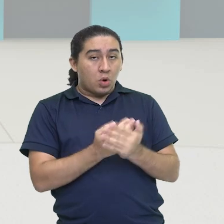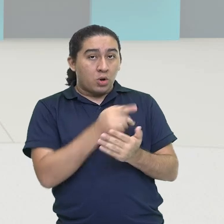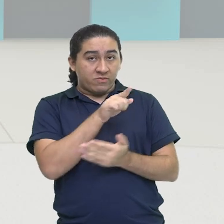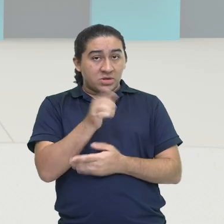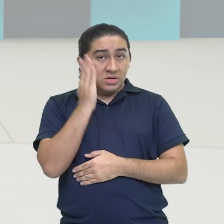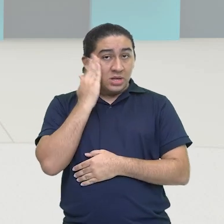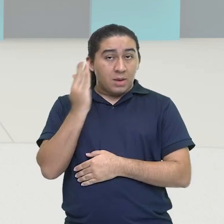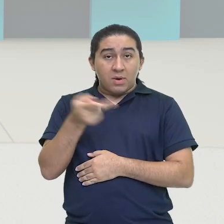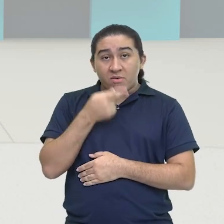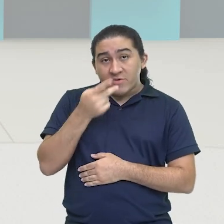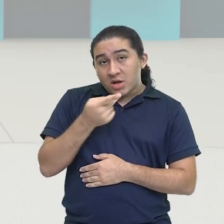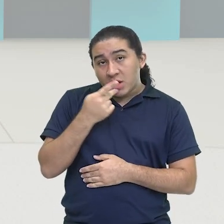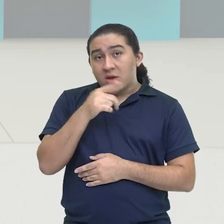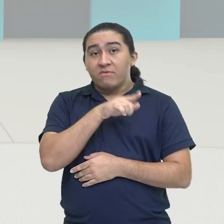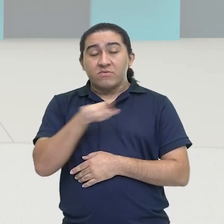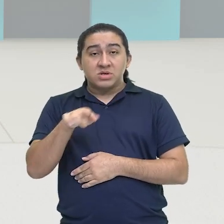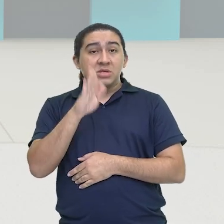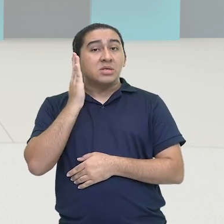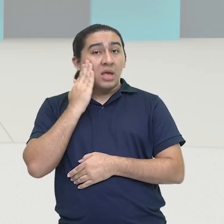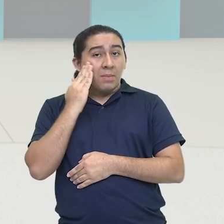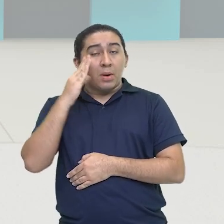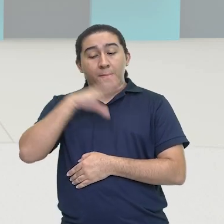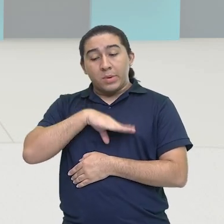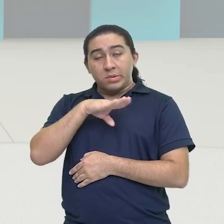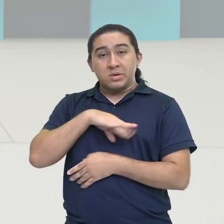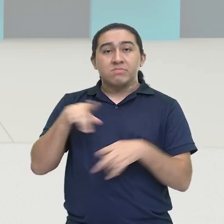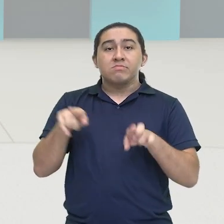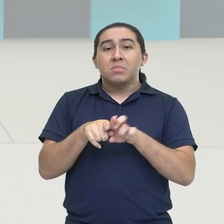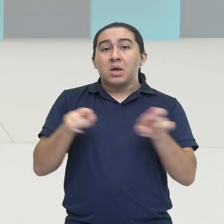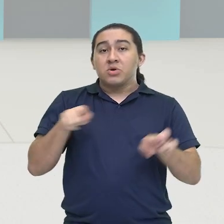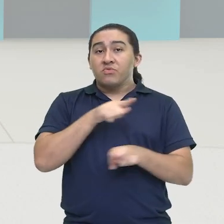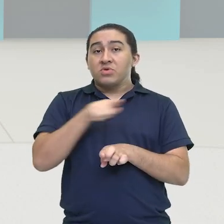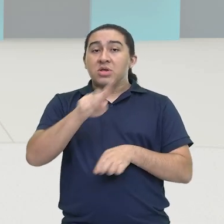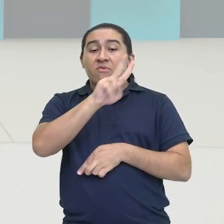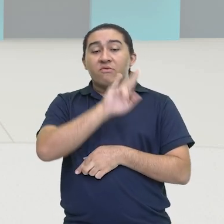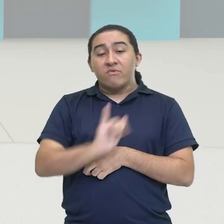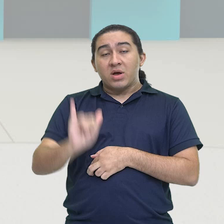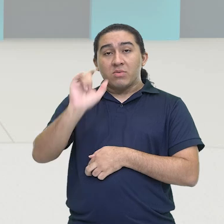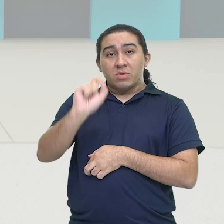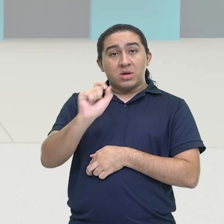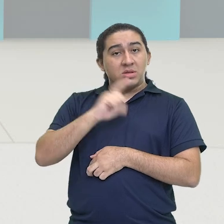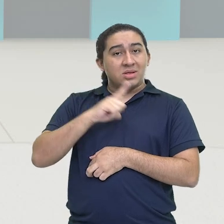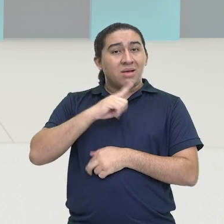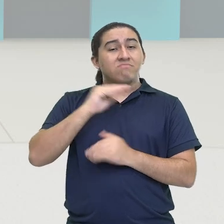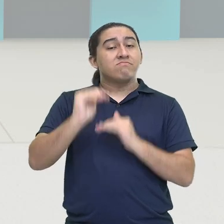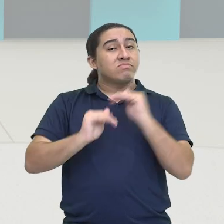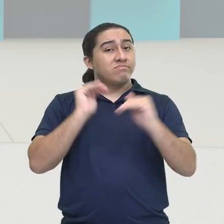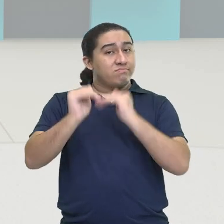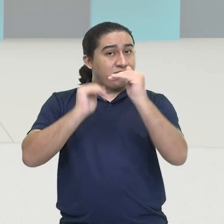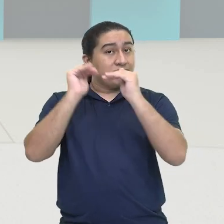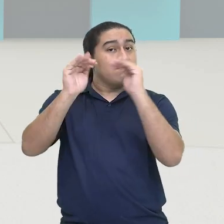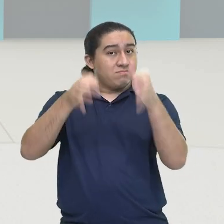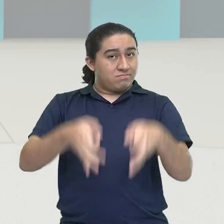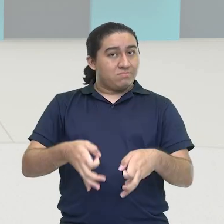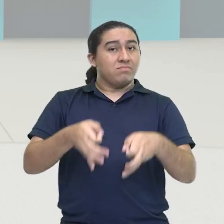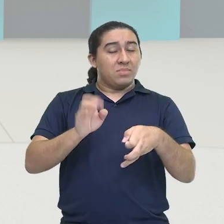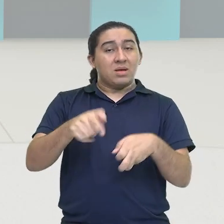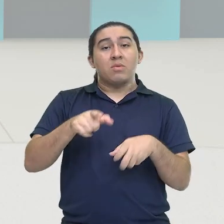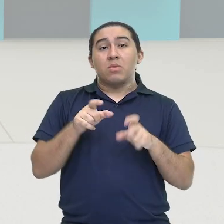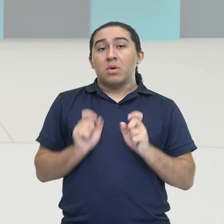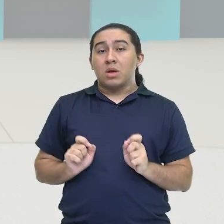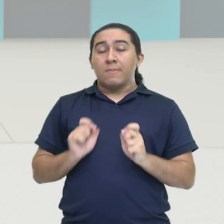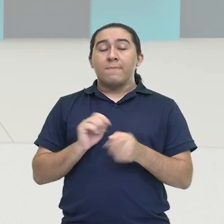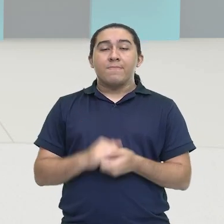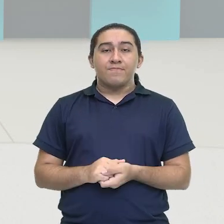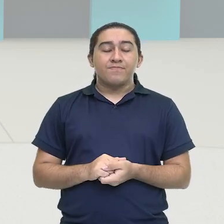é claro, você já sabe da língua portuguesa, mas você vai lá para aprimorar essa língua, né? Que é chamada